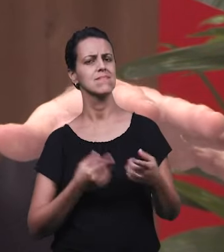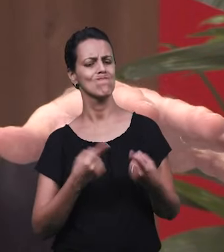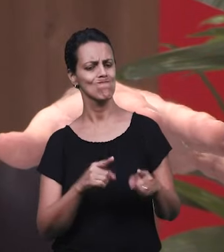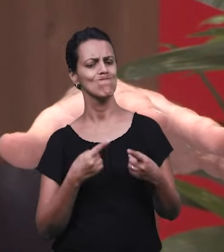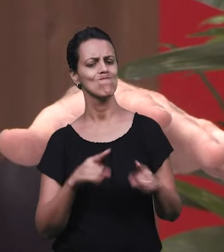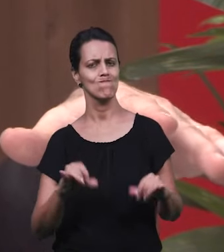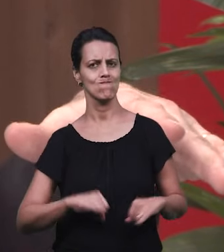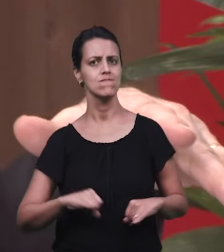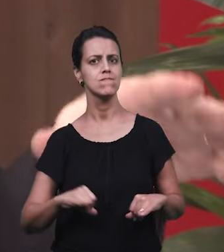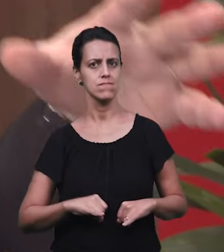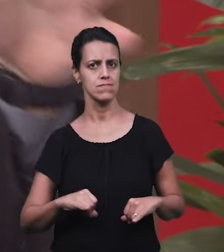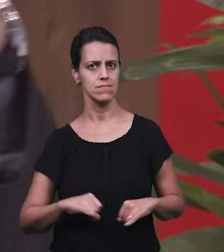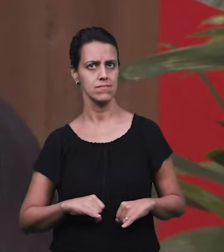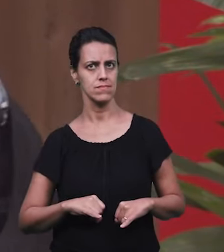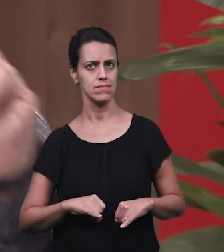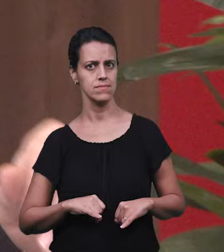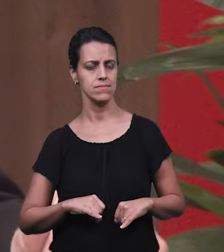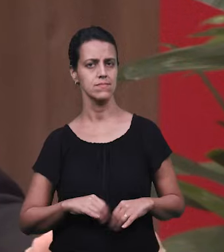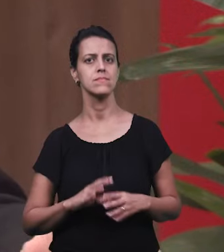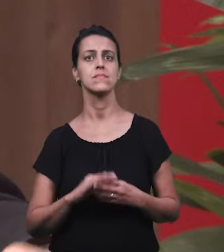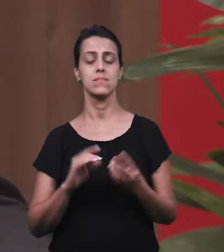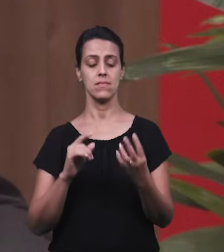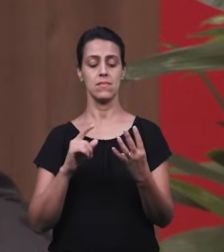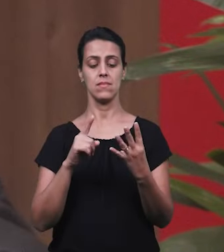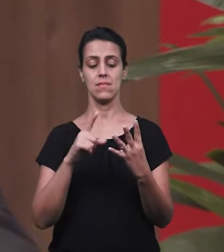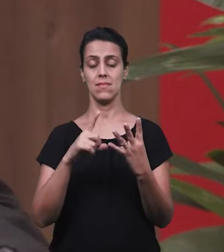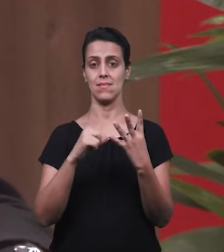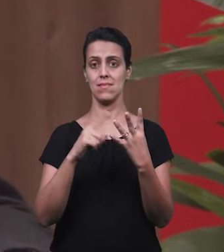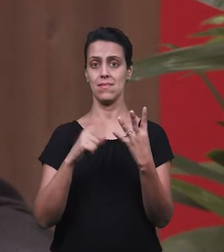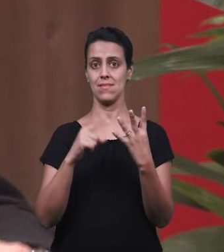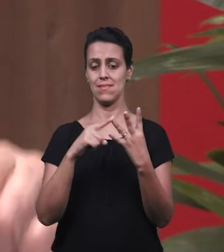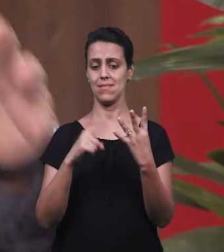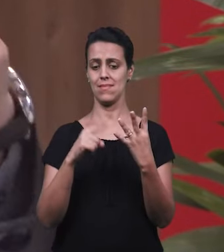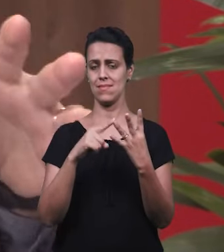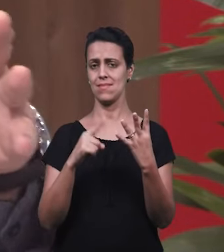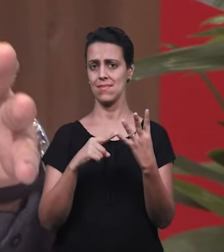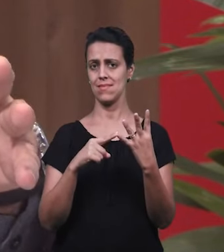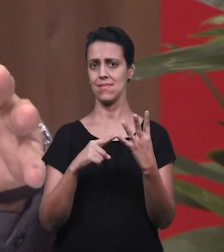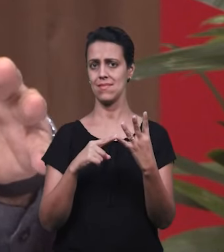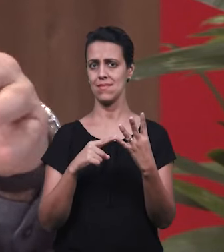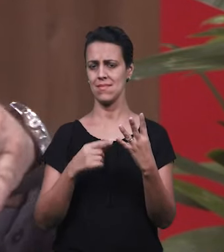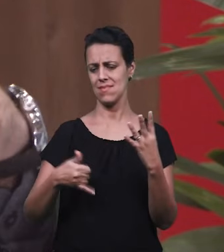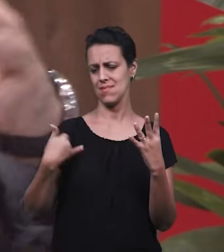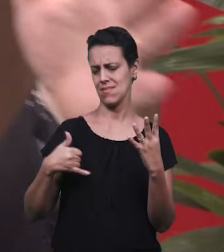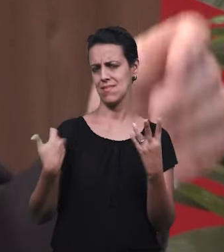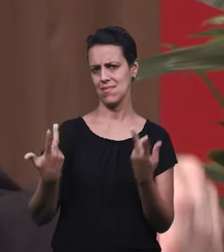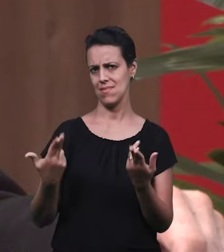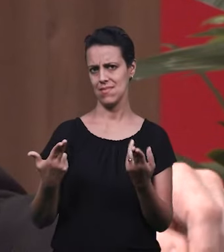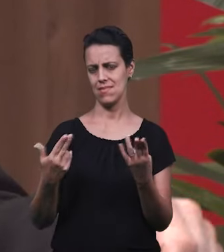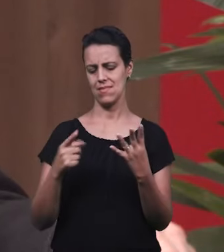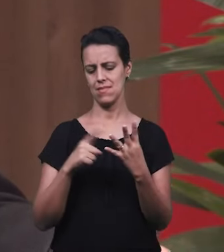mesma perseguição. E eu vou falar de 2 que nasceram praticamente no mesmo ano.